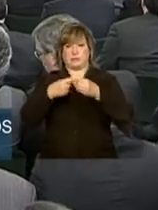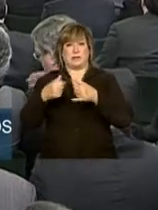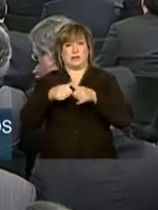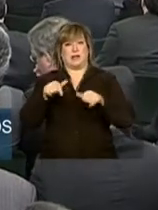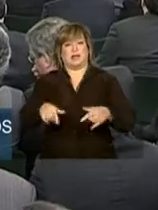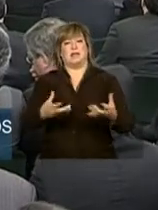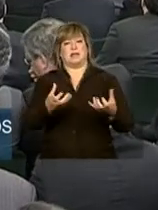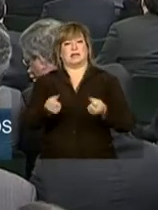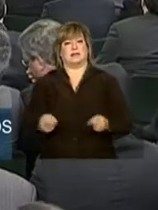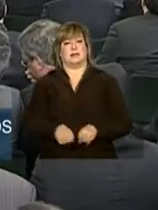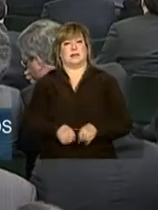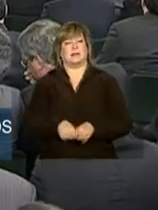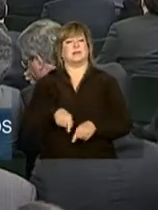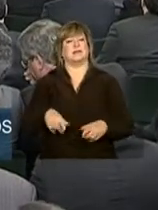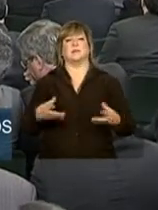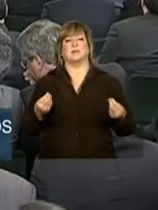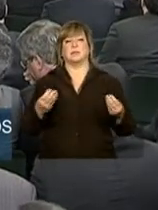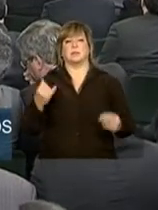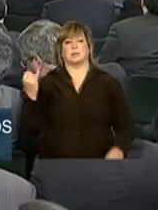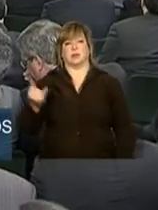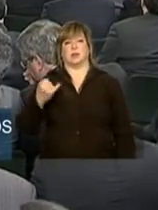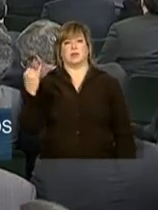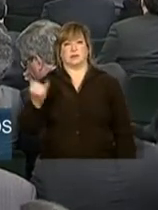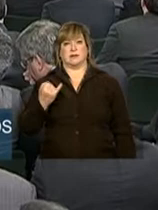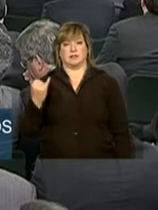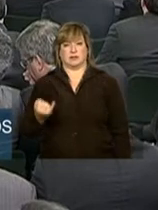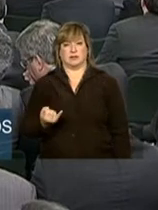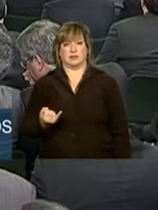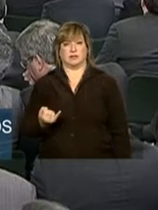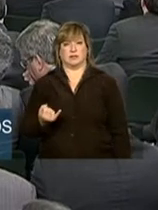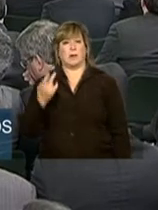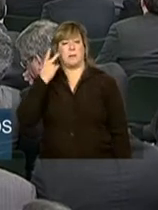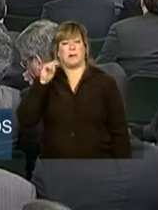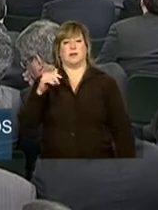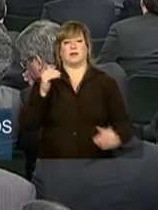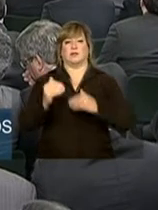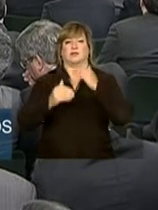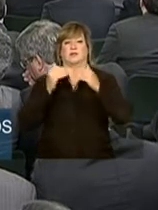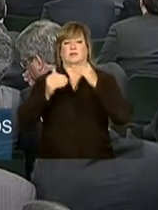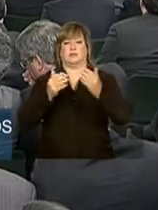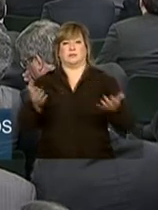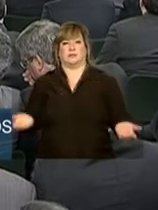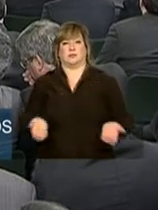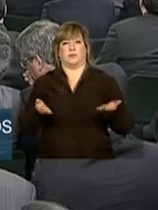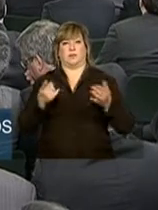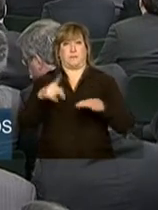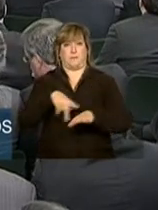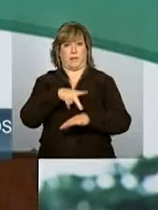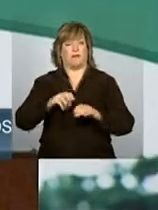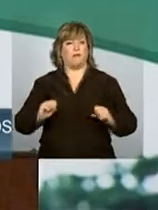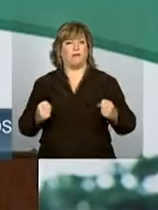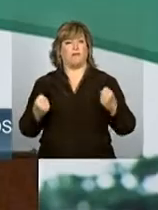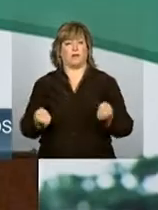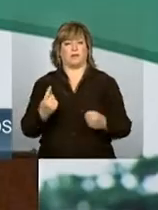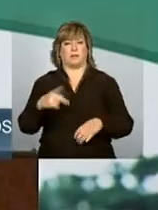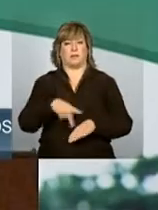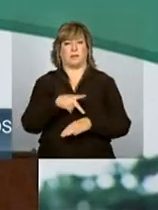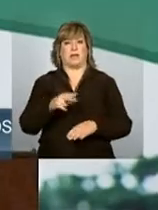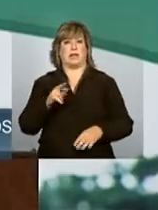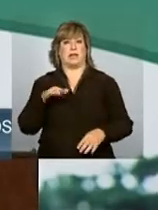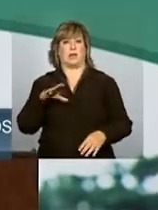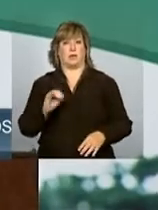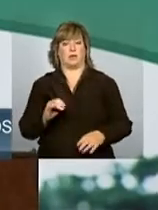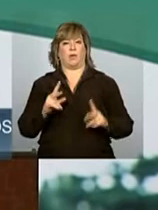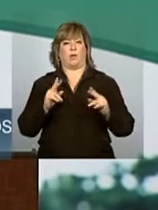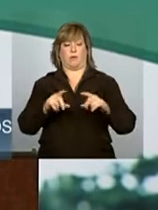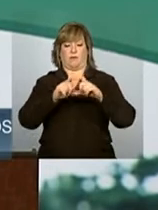também. Isso é muito importante para o desenvolvimento e o crescimento de um país forte, um país rico, como